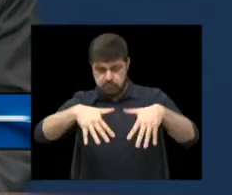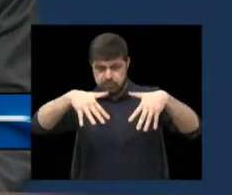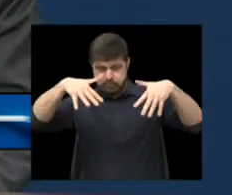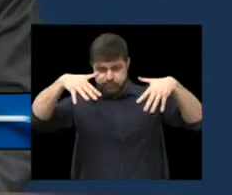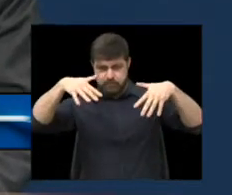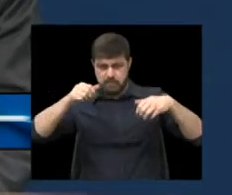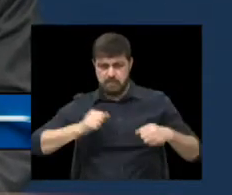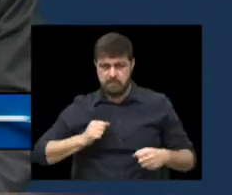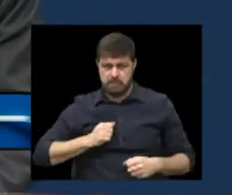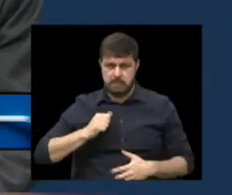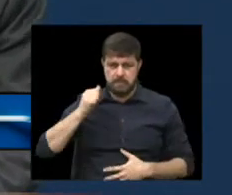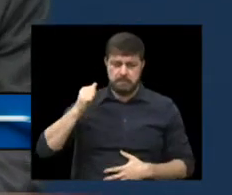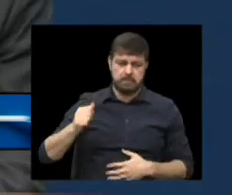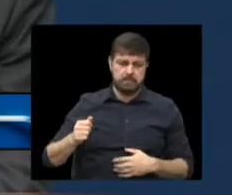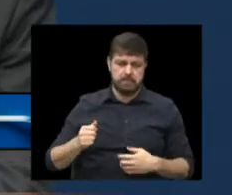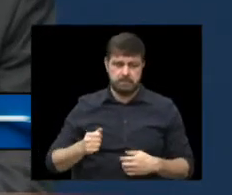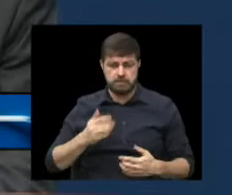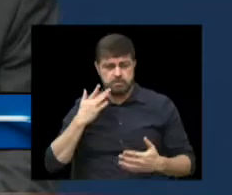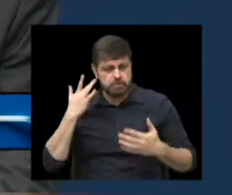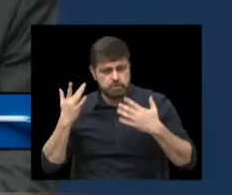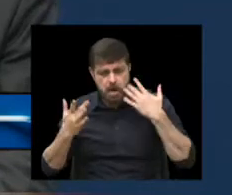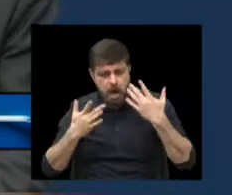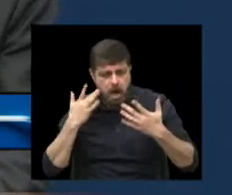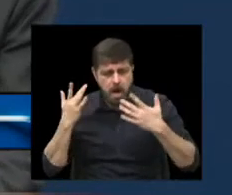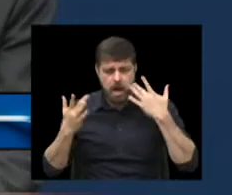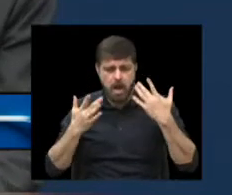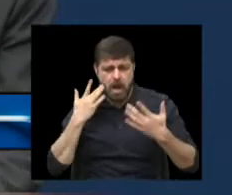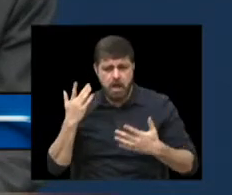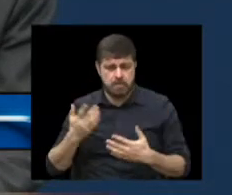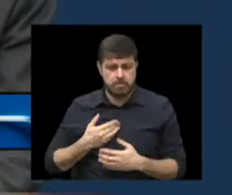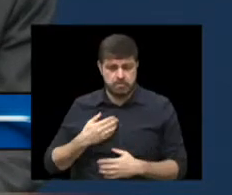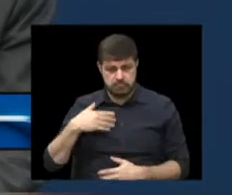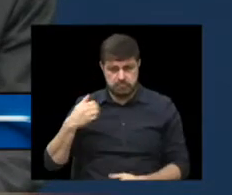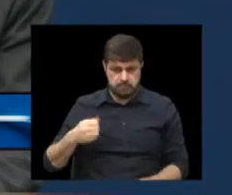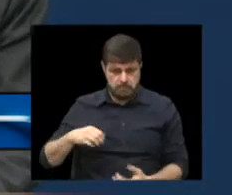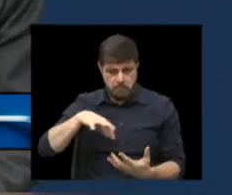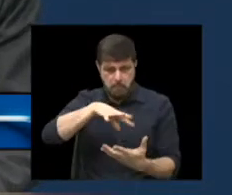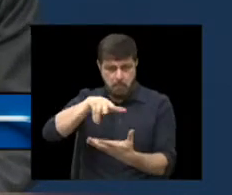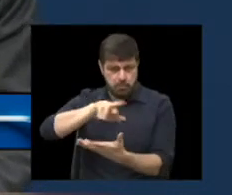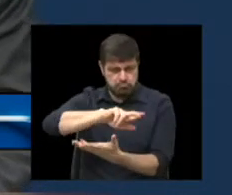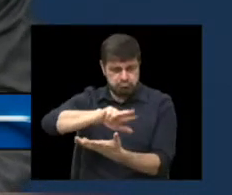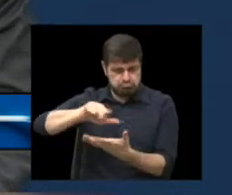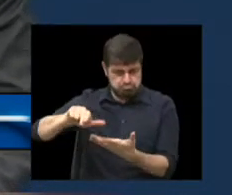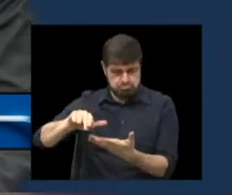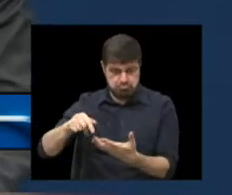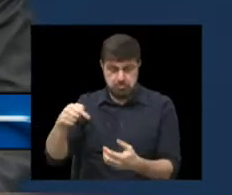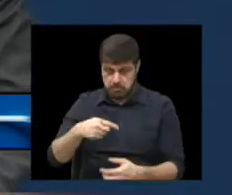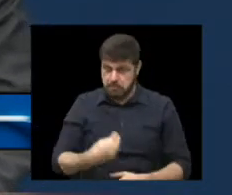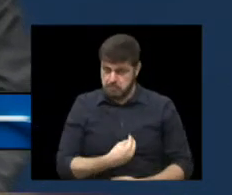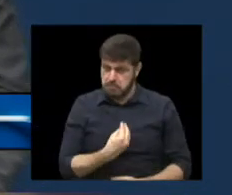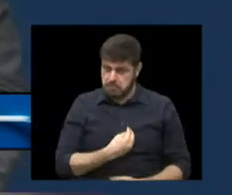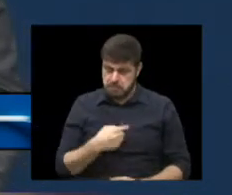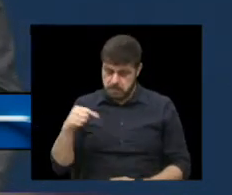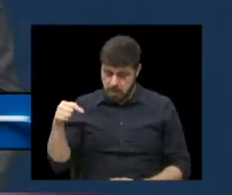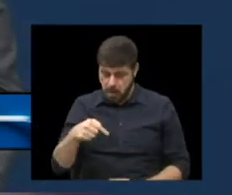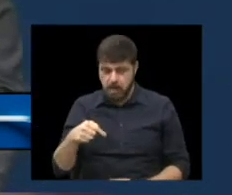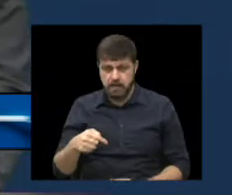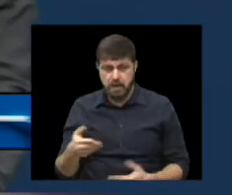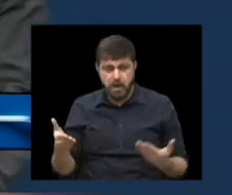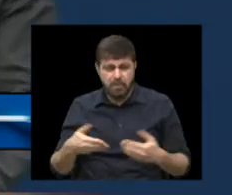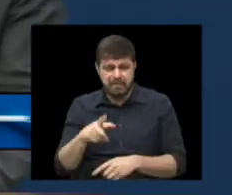apresentações, peças internacionais. Mas, infelizmente, hoje, o Centro de